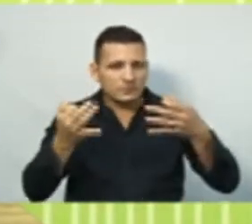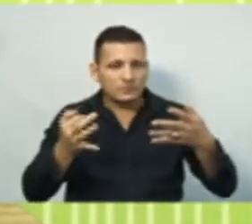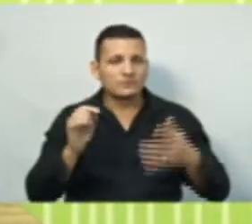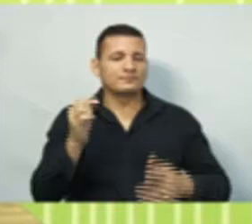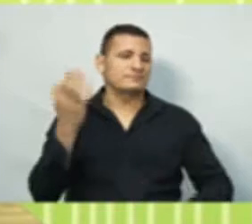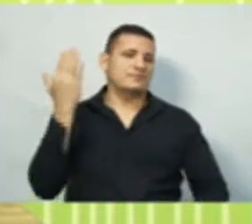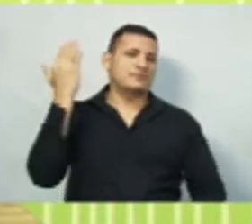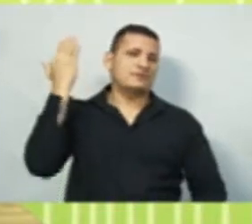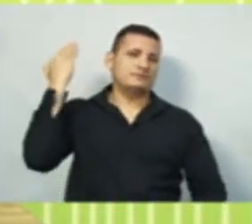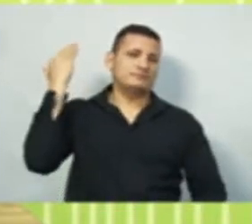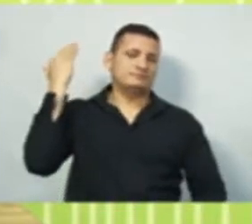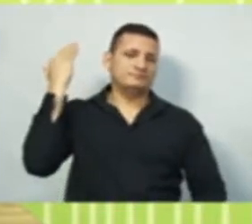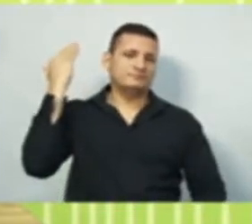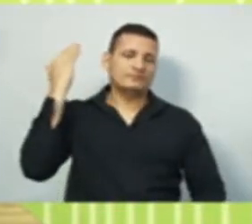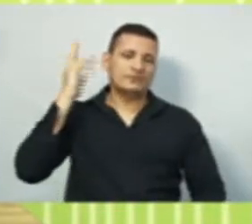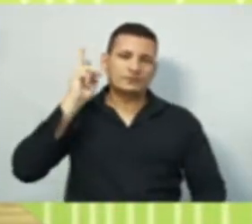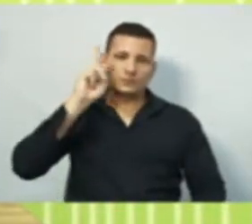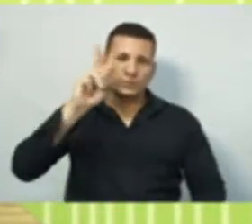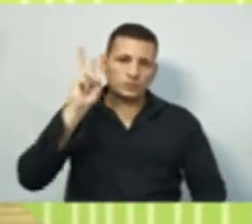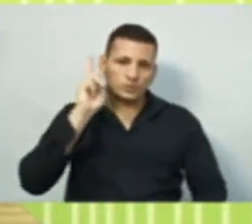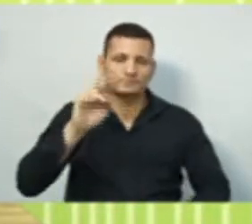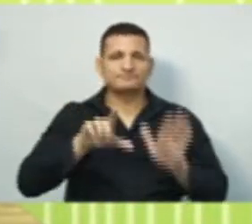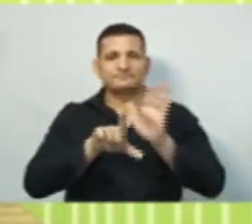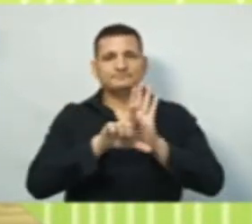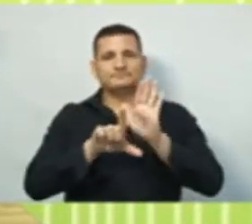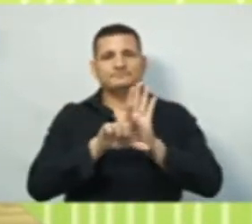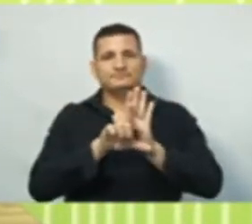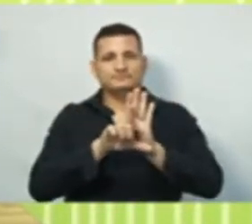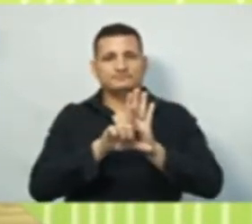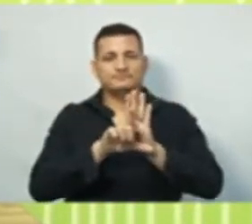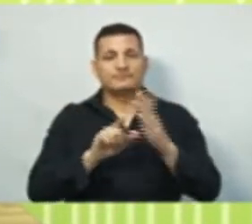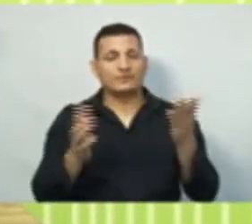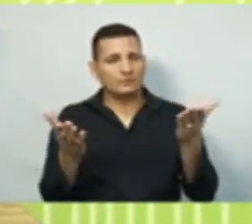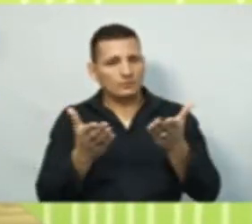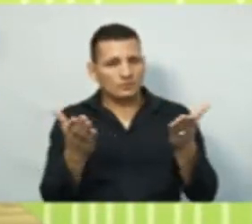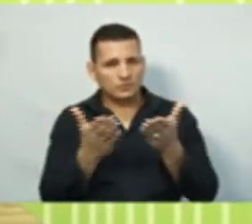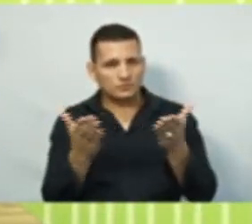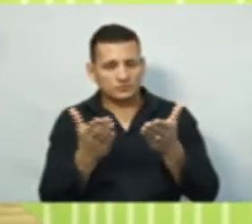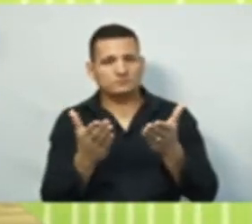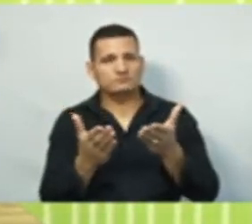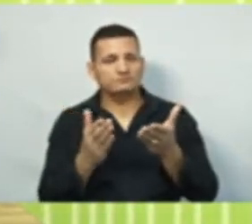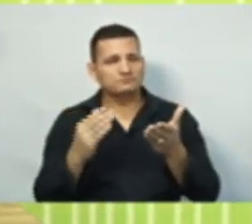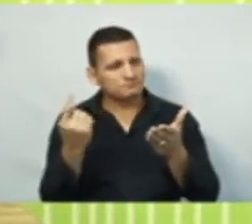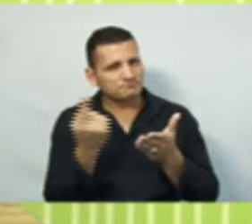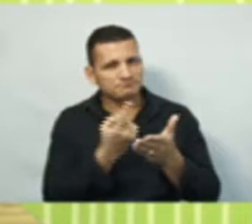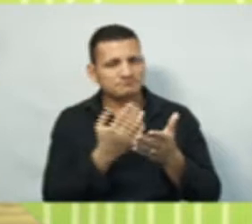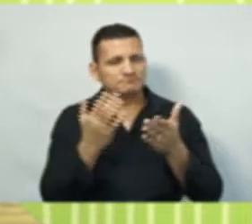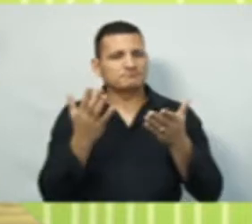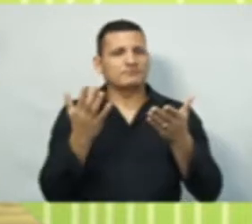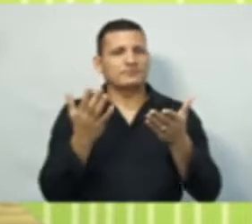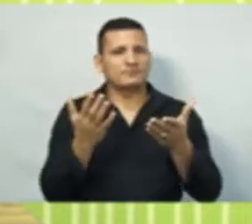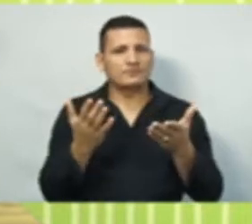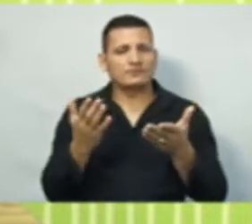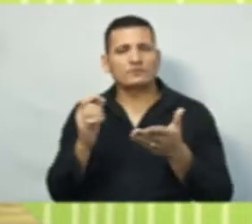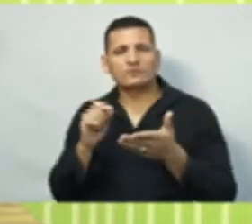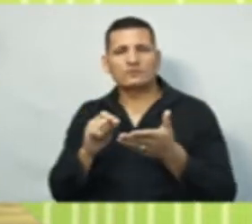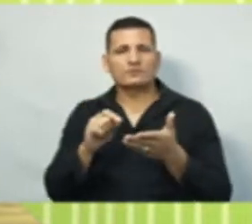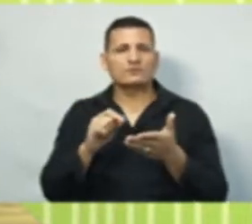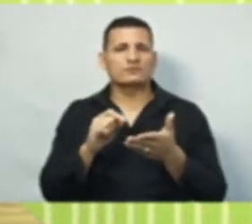passado, a história da legislação. E hoje nós já estaremos entrando